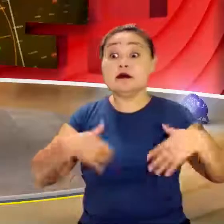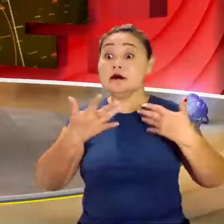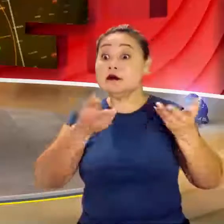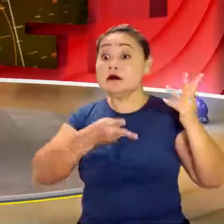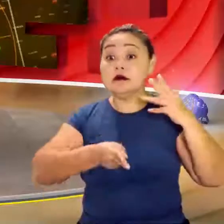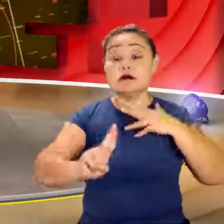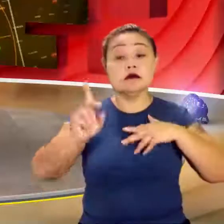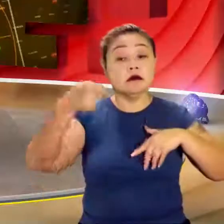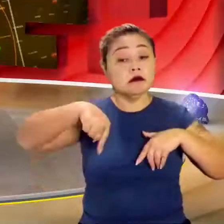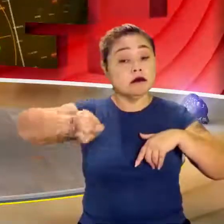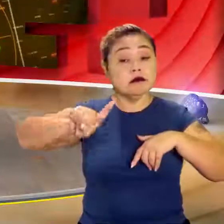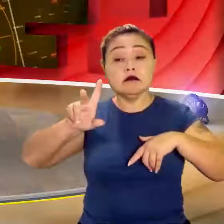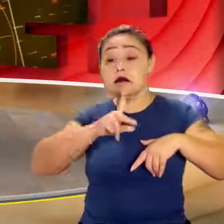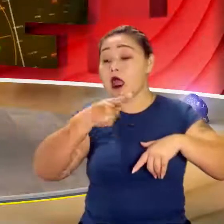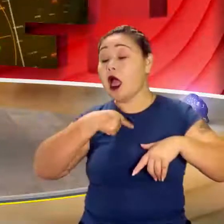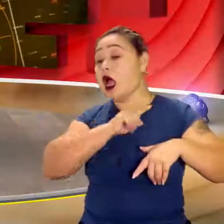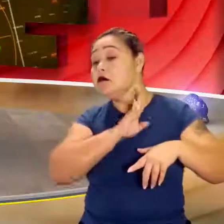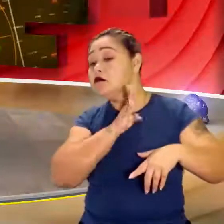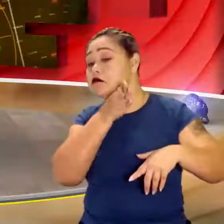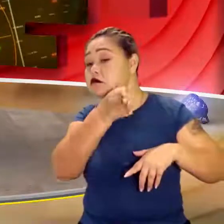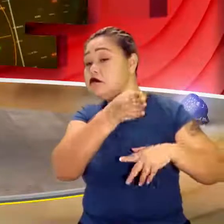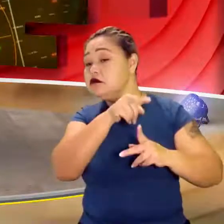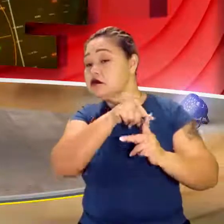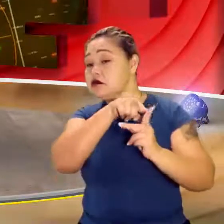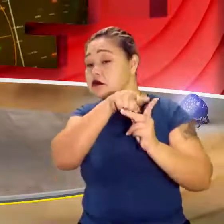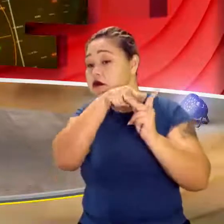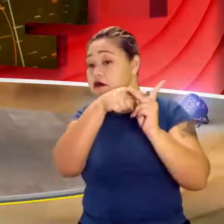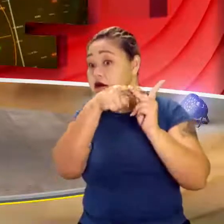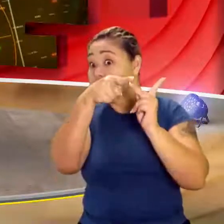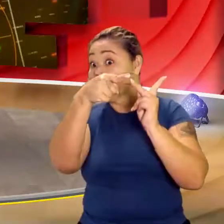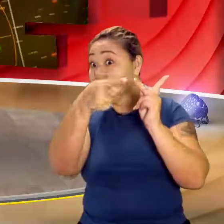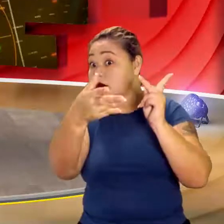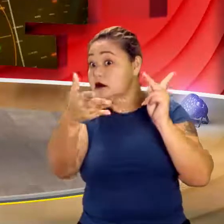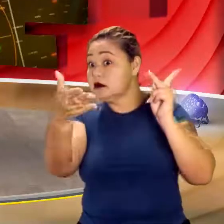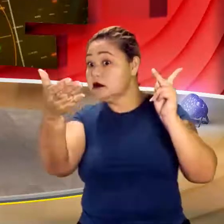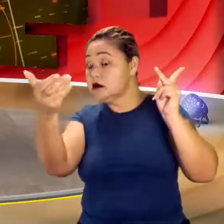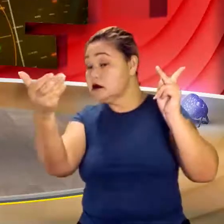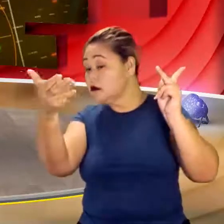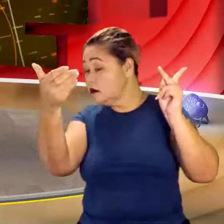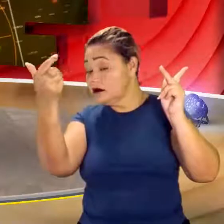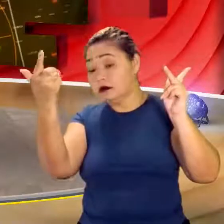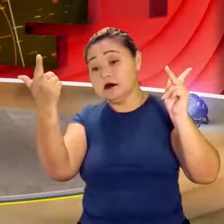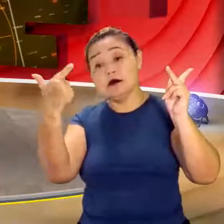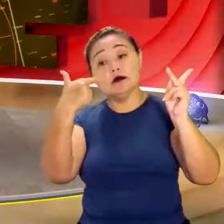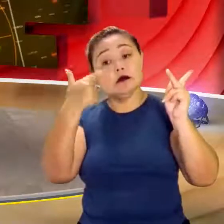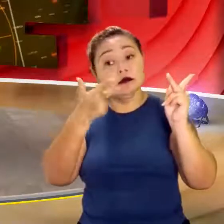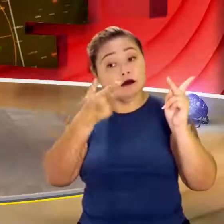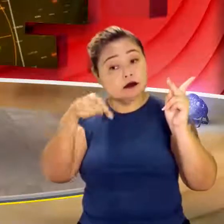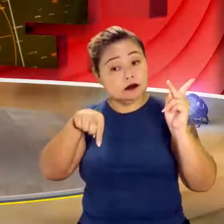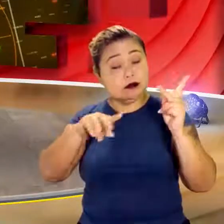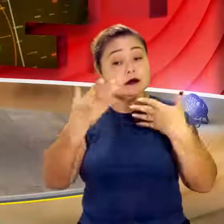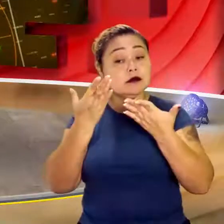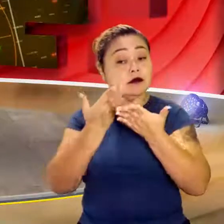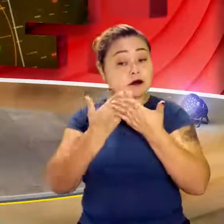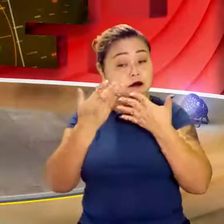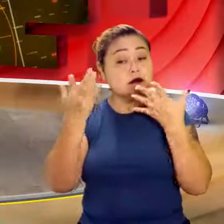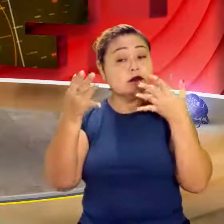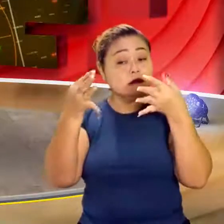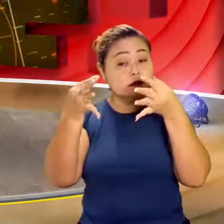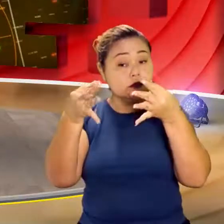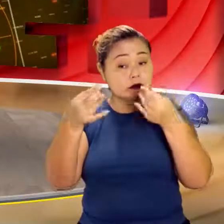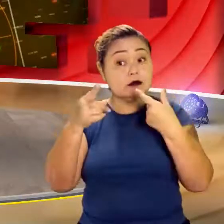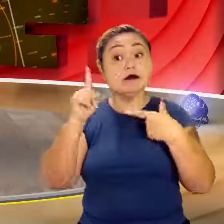E continuamos nessa pegada da radiciação. Vamos embora ver, né? Vamos. Falou que nessa aula a gente ia estudar alguns